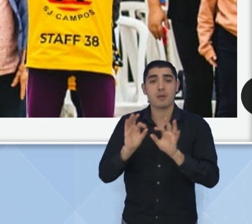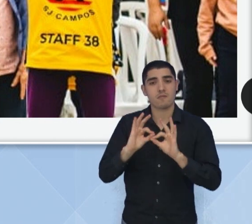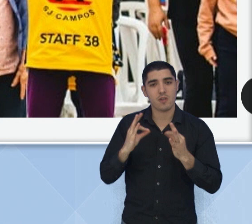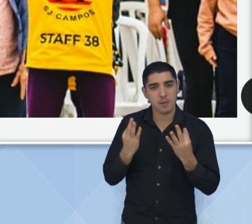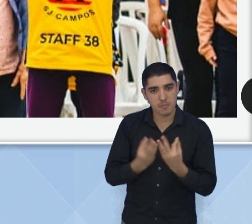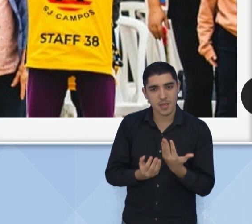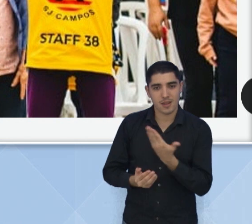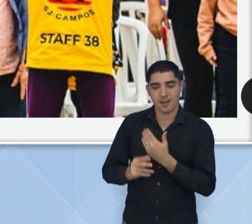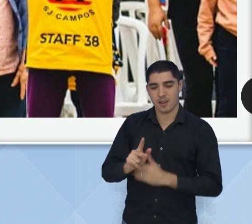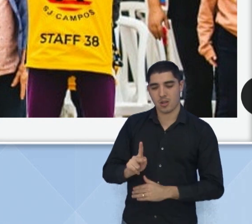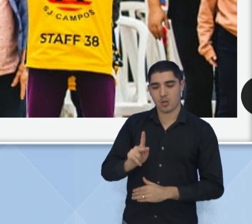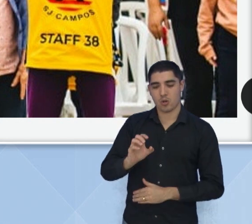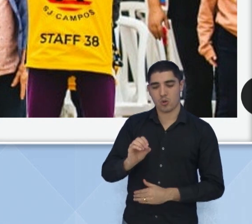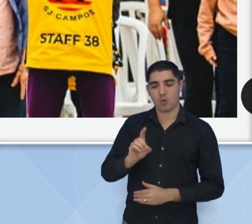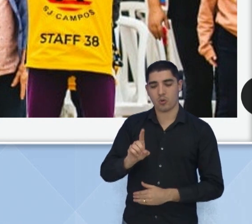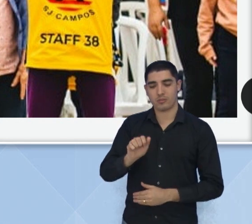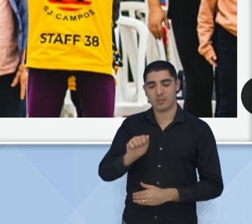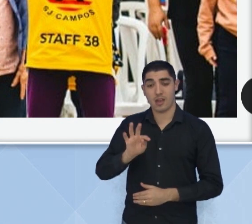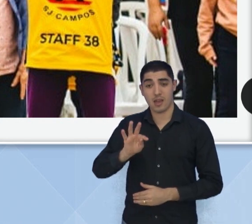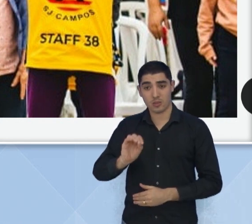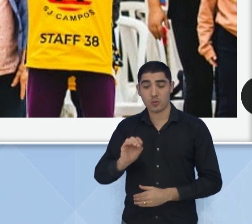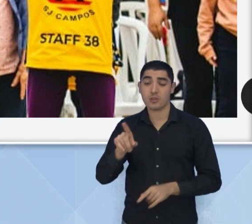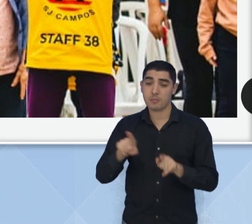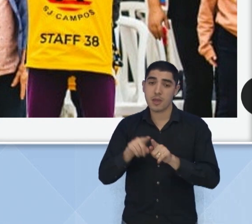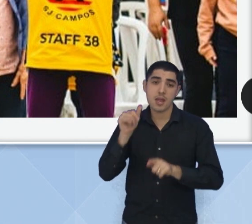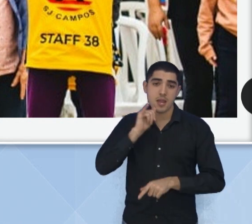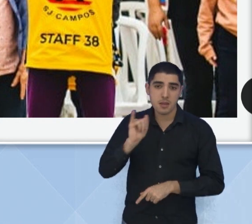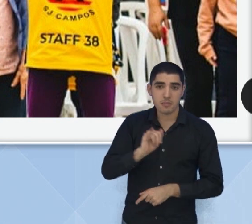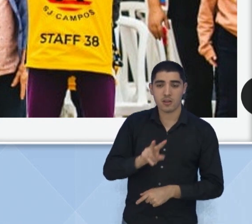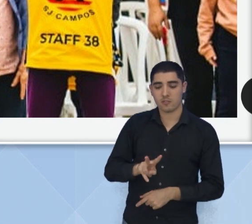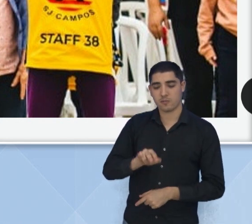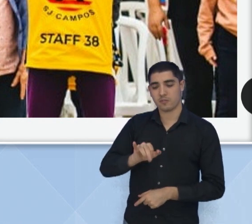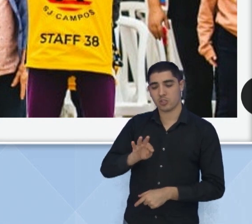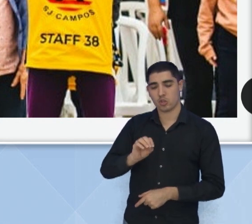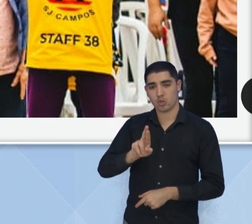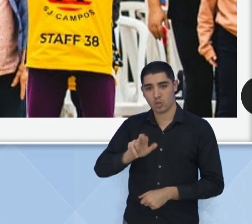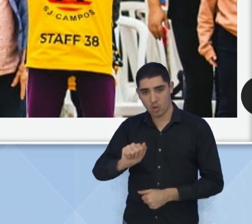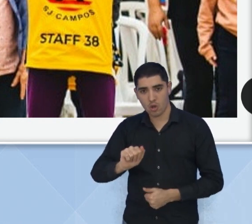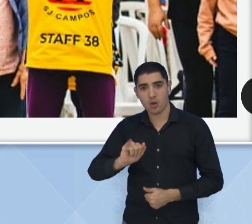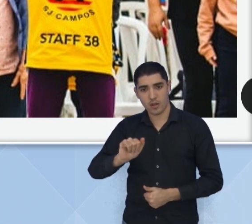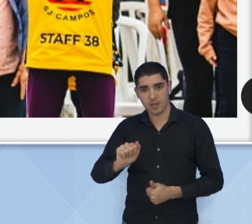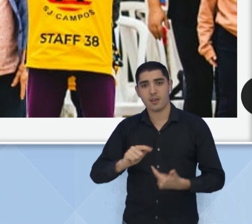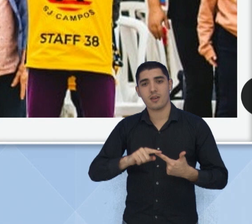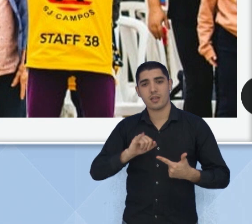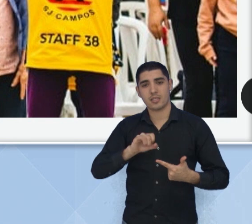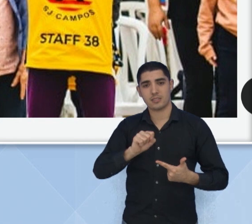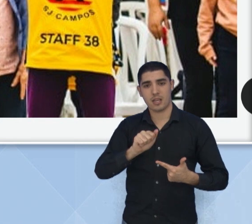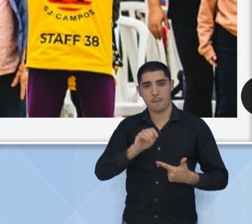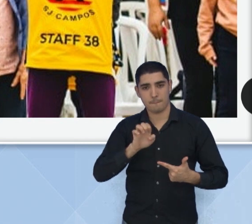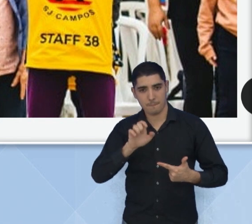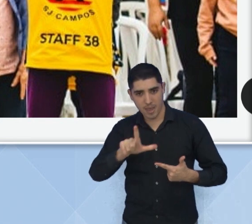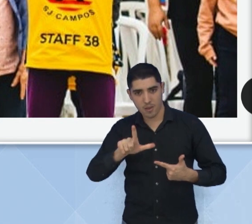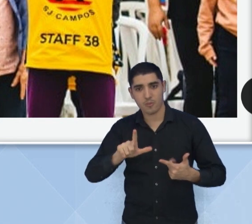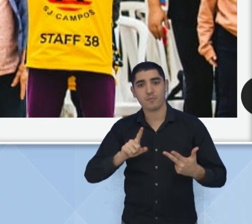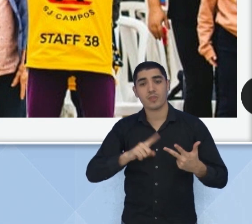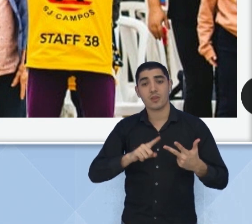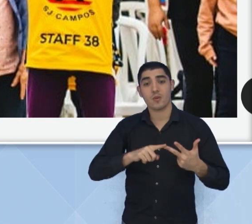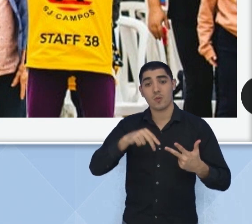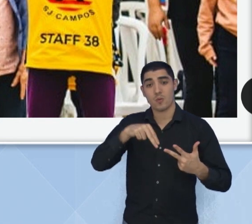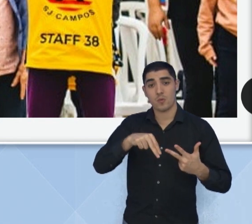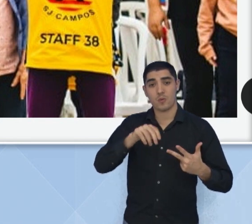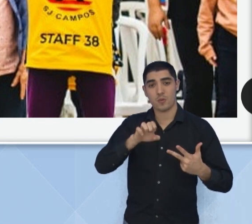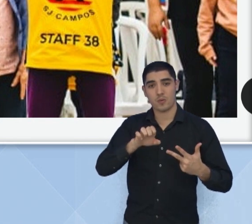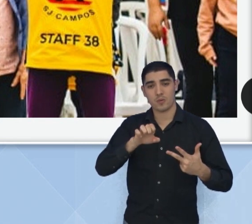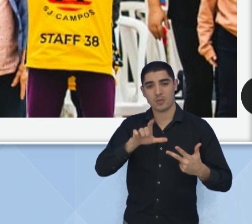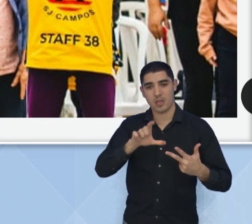Kodato, as suas irmãs lá, a Vitória, a Isabel, o Nelson, que já está lá